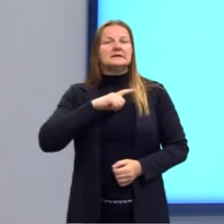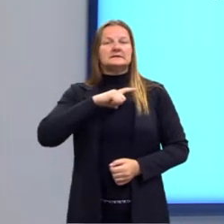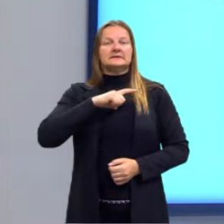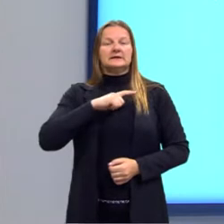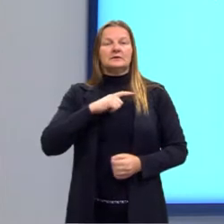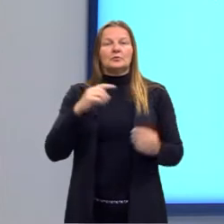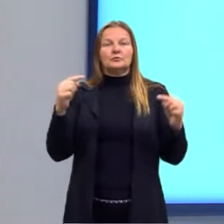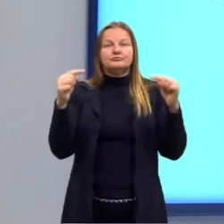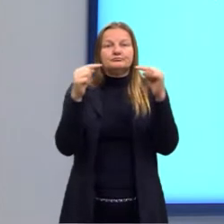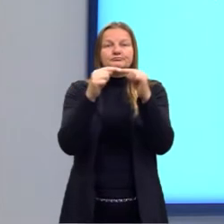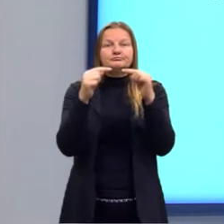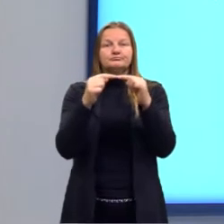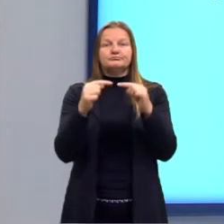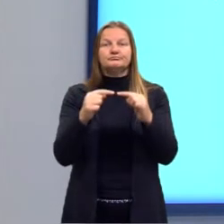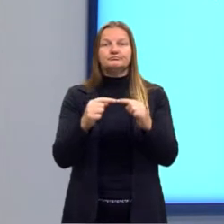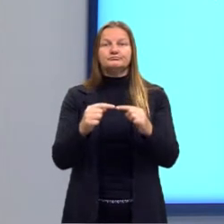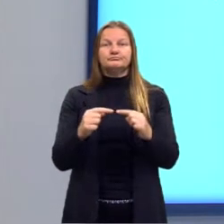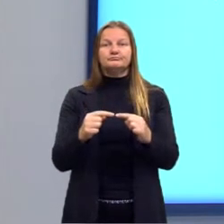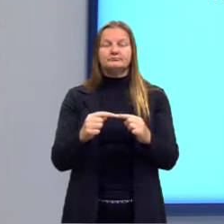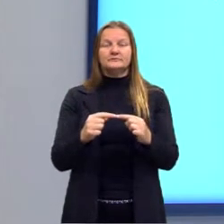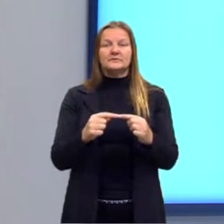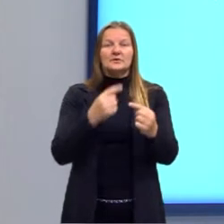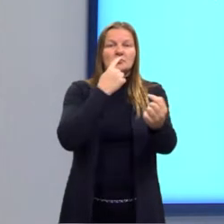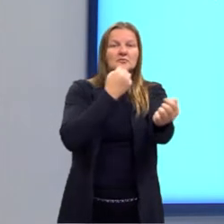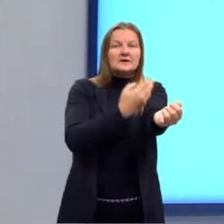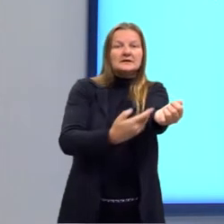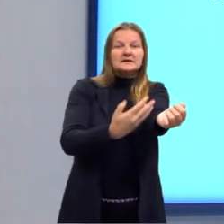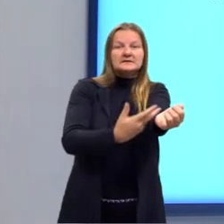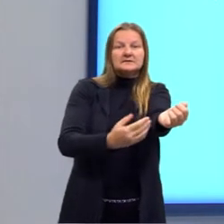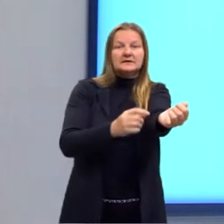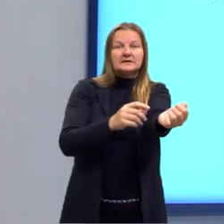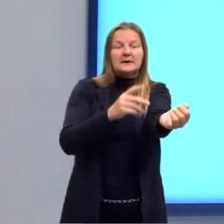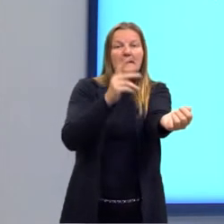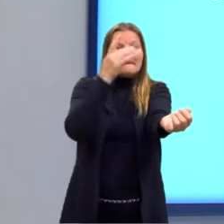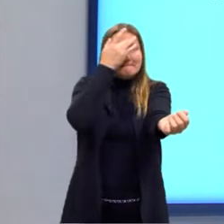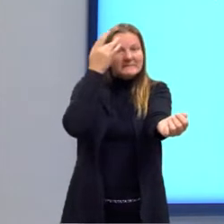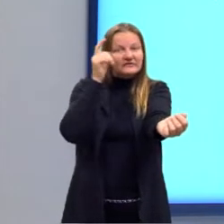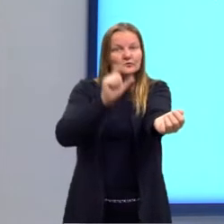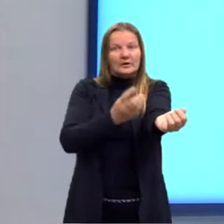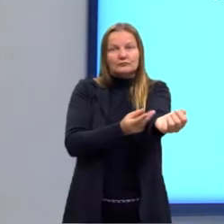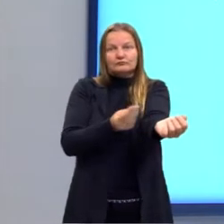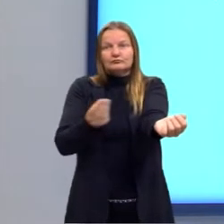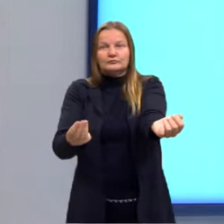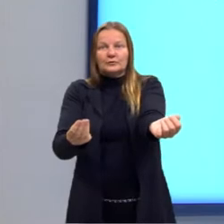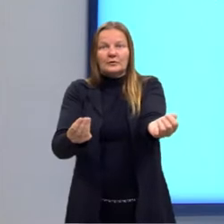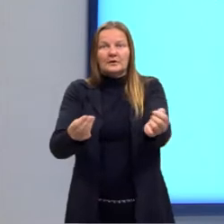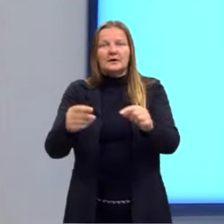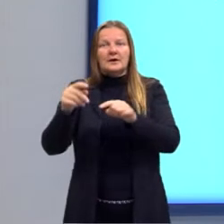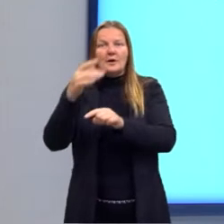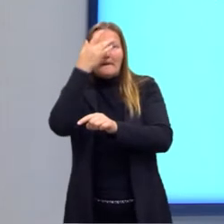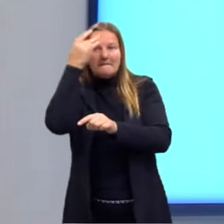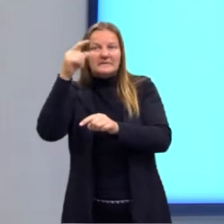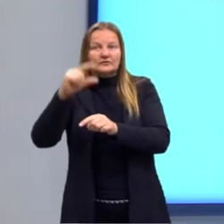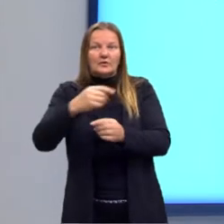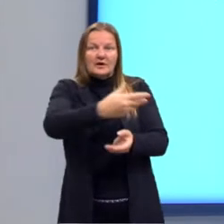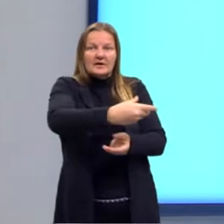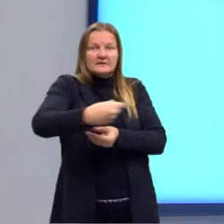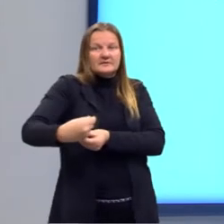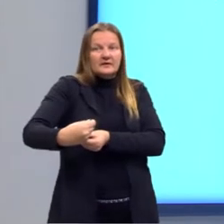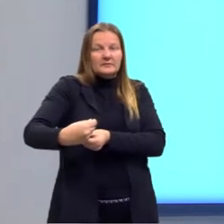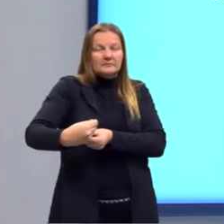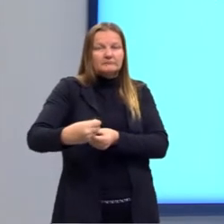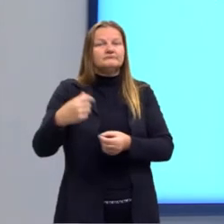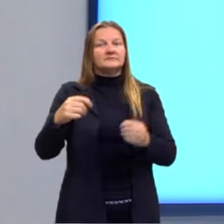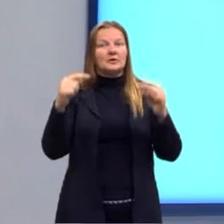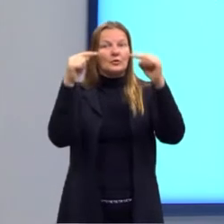compatibilidade entre o sangue do doador e do receptor né Principalmente isso muito importante